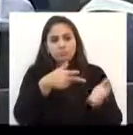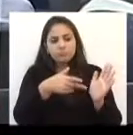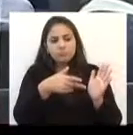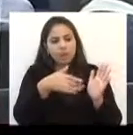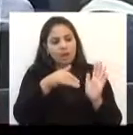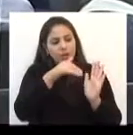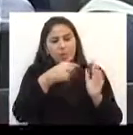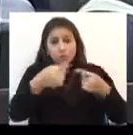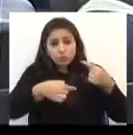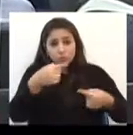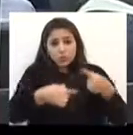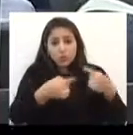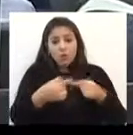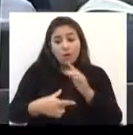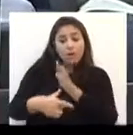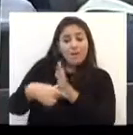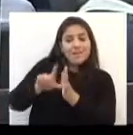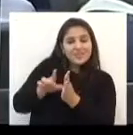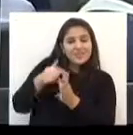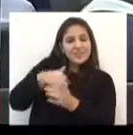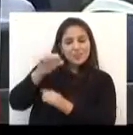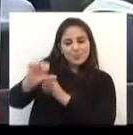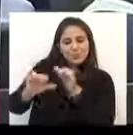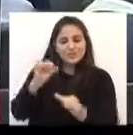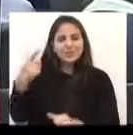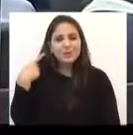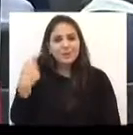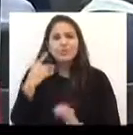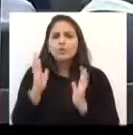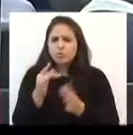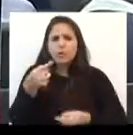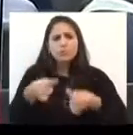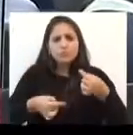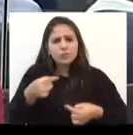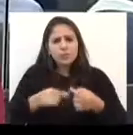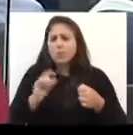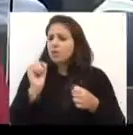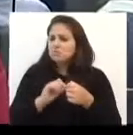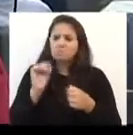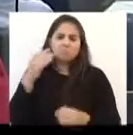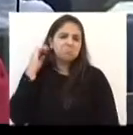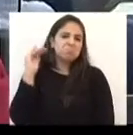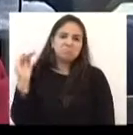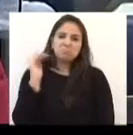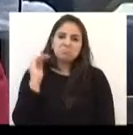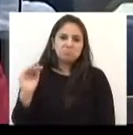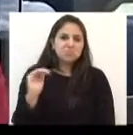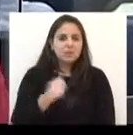ela vem antes da minha mudança de partido, né? Então eu já tinha feito com muita tranquilidade,